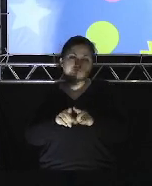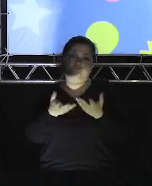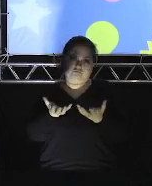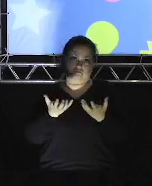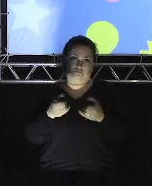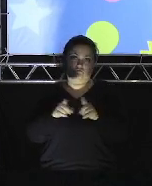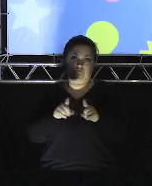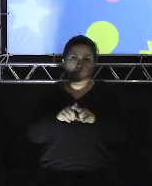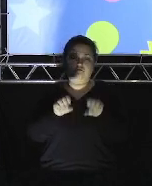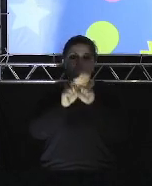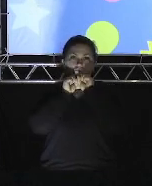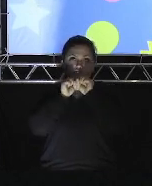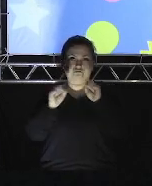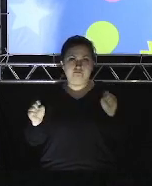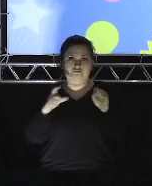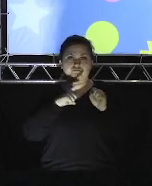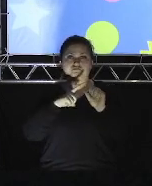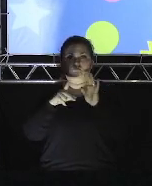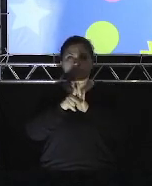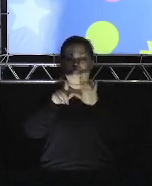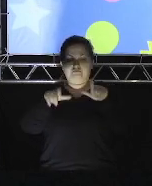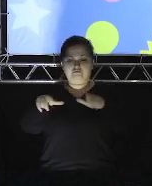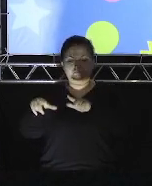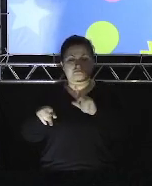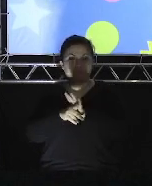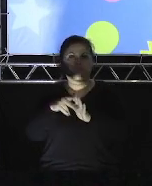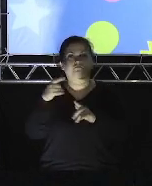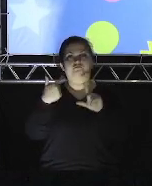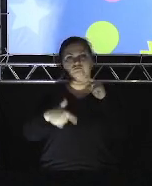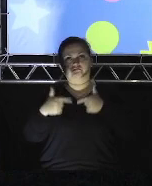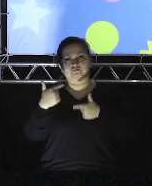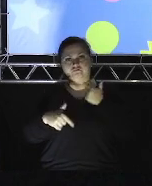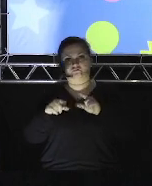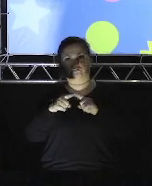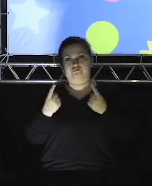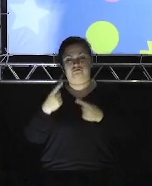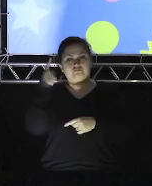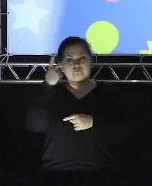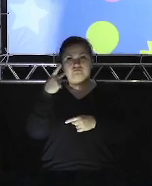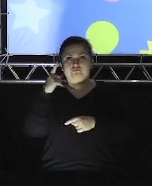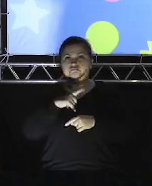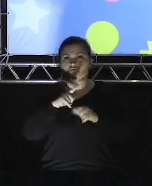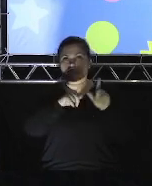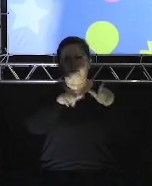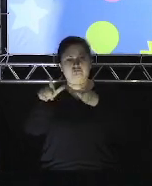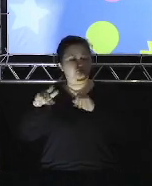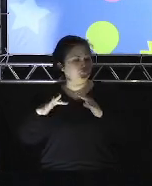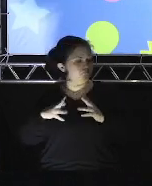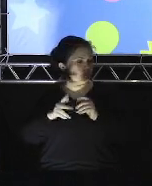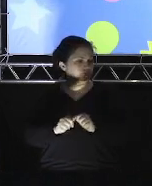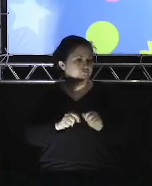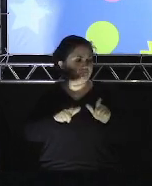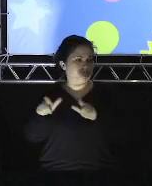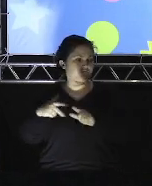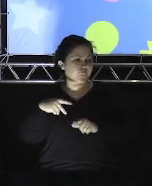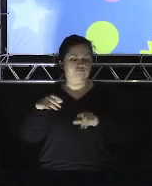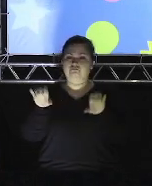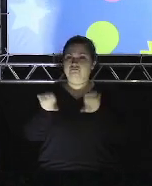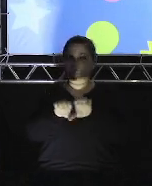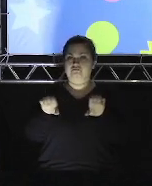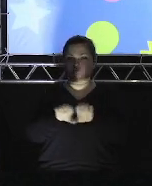tem os escritórios, tem os coworkings, mas a política é neon em todo canto. A estrutura